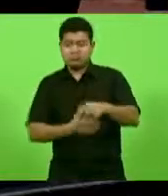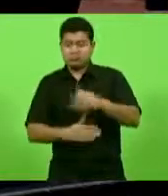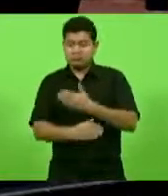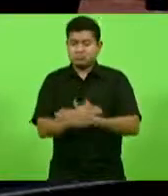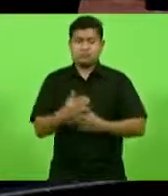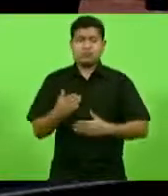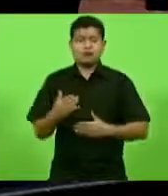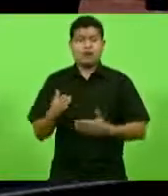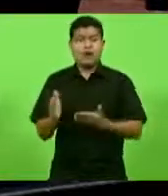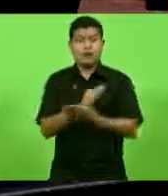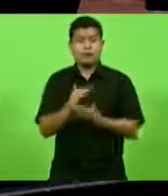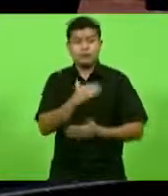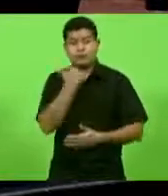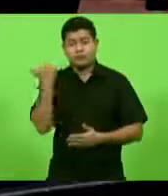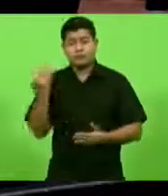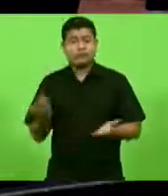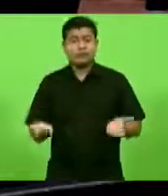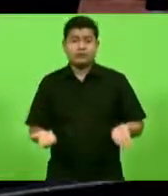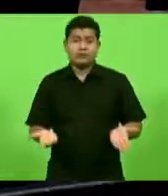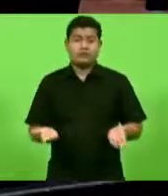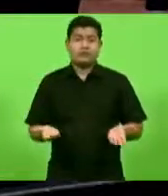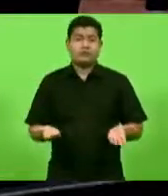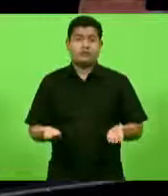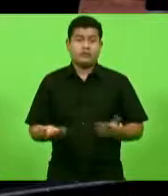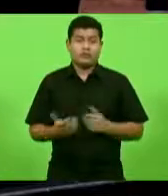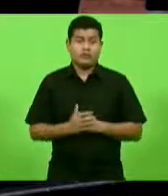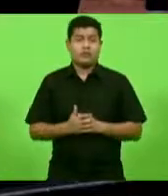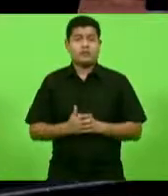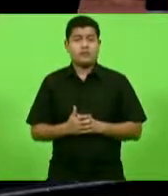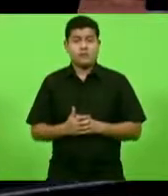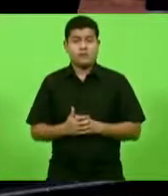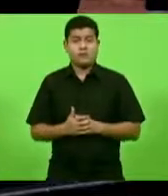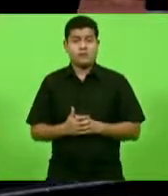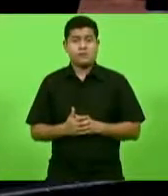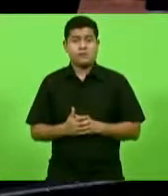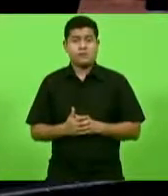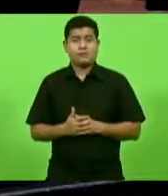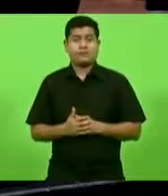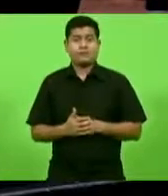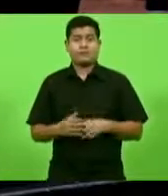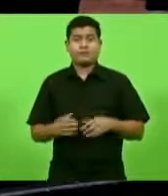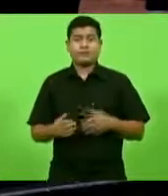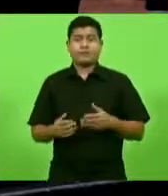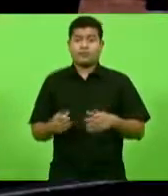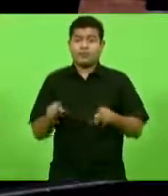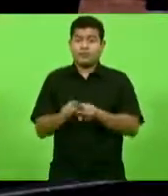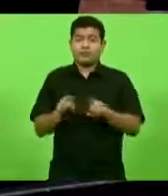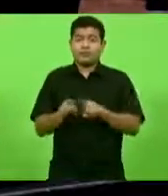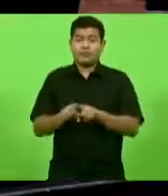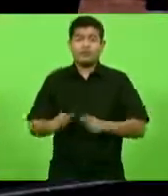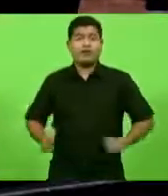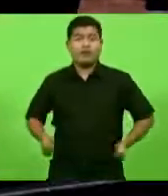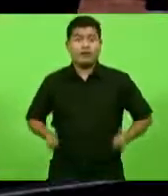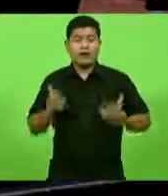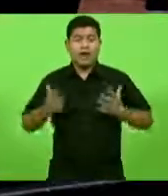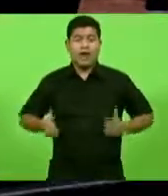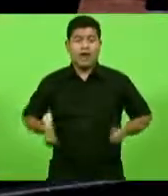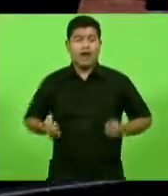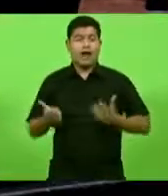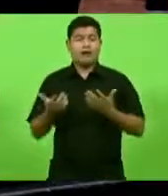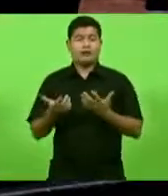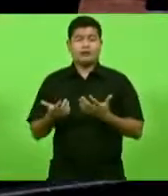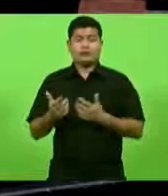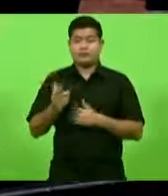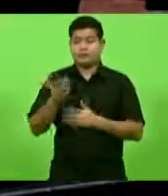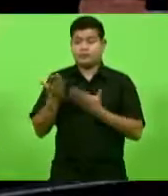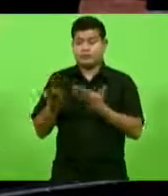vão a óbito, além das despesas hospitalares e assim por diante. Mas o pior